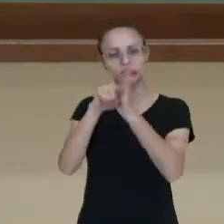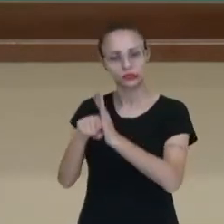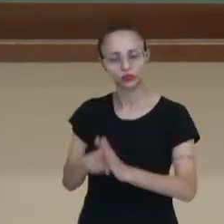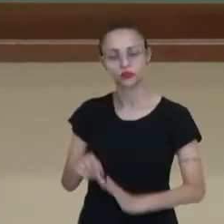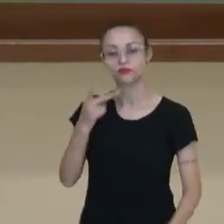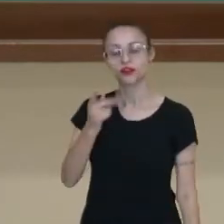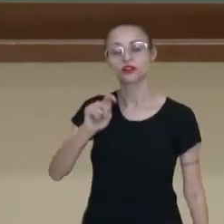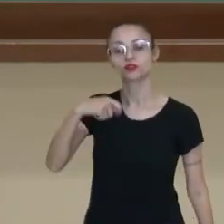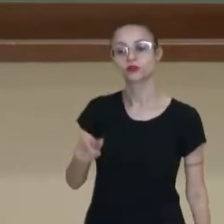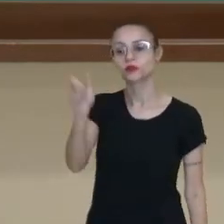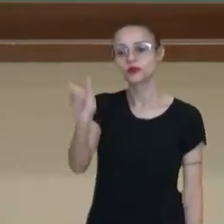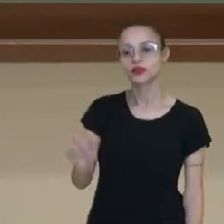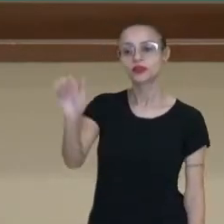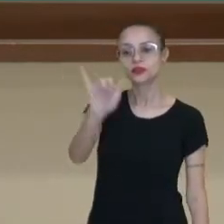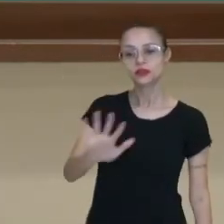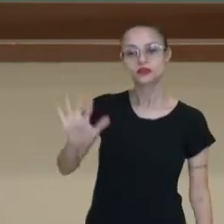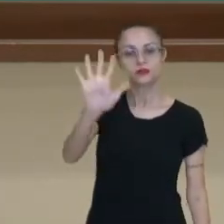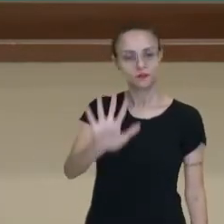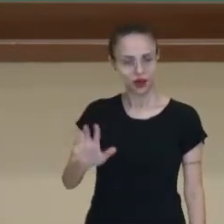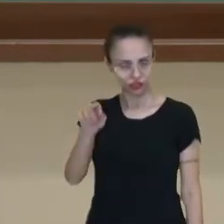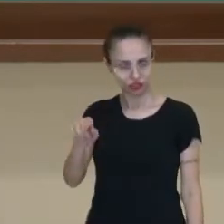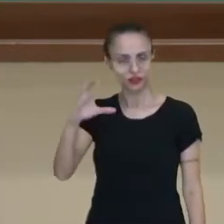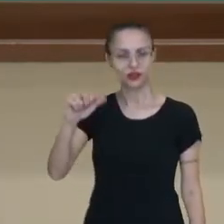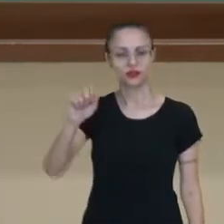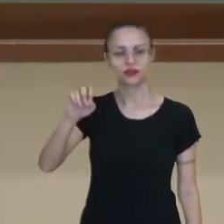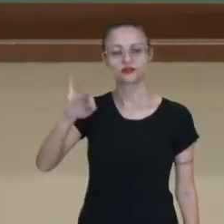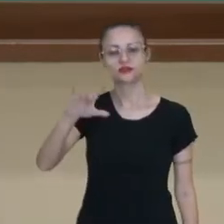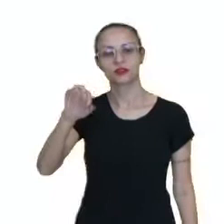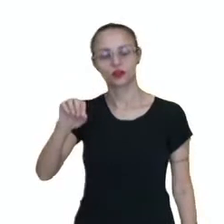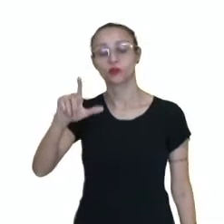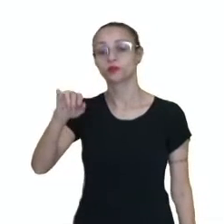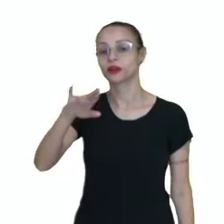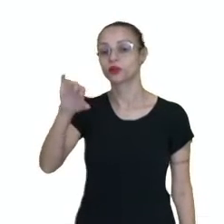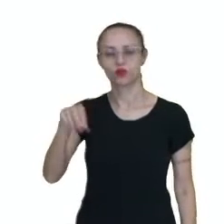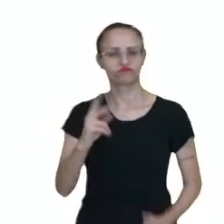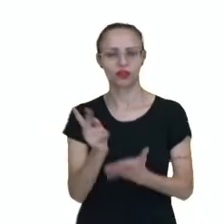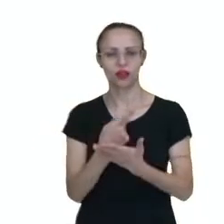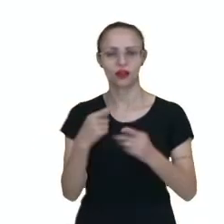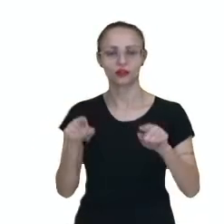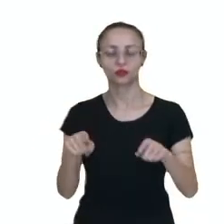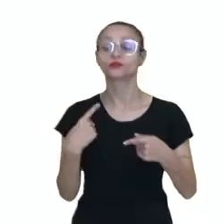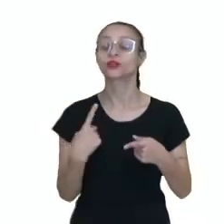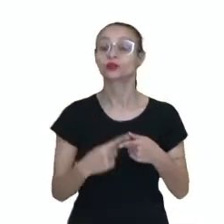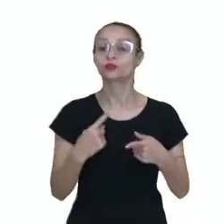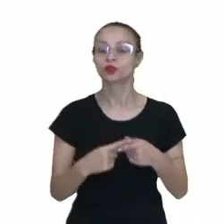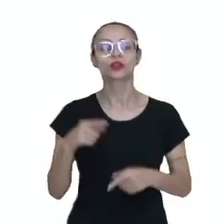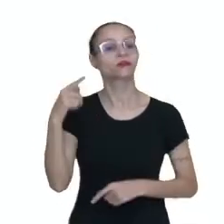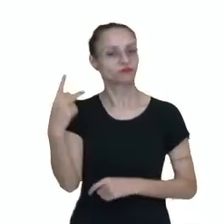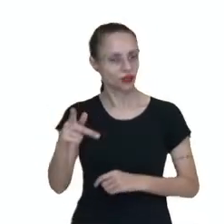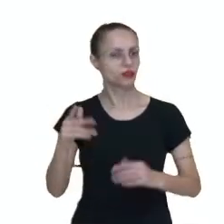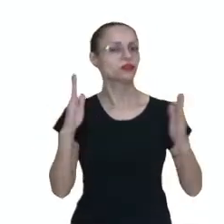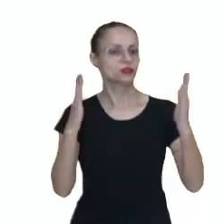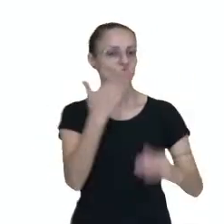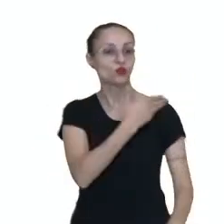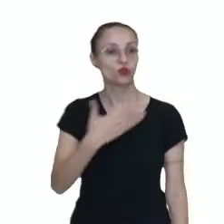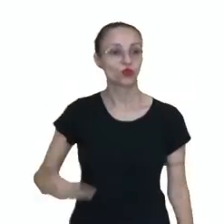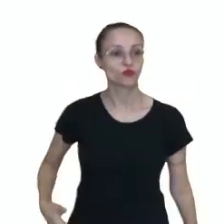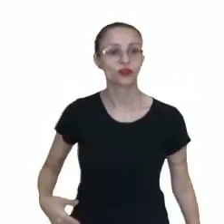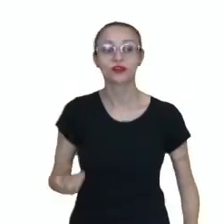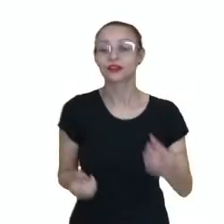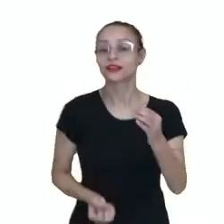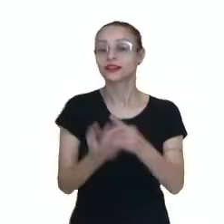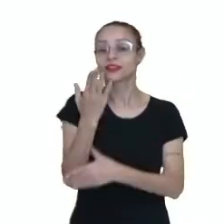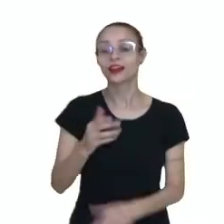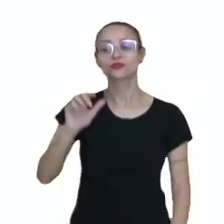consideram essa imagem de Castelo Branco errada? Bom, minha sugestão de resposta. Porque foi justamente em seu governo que foram editados os